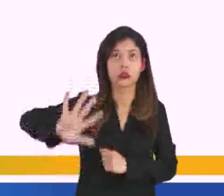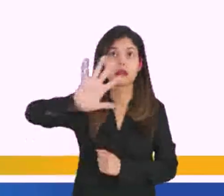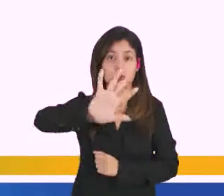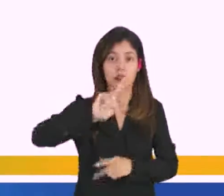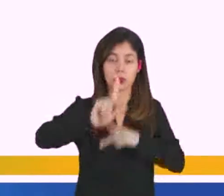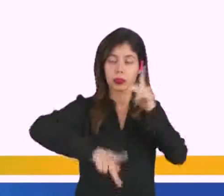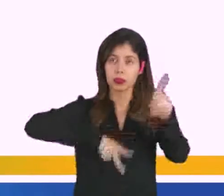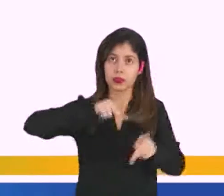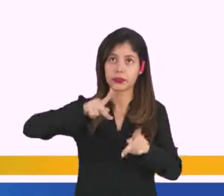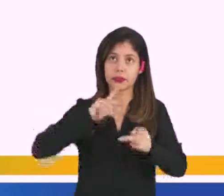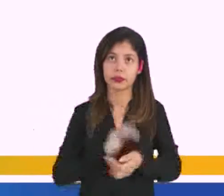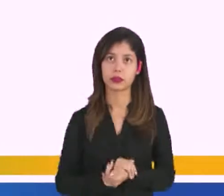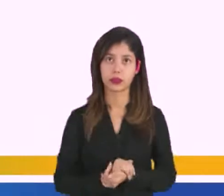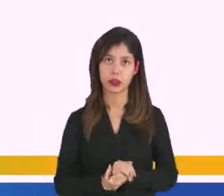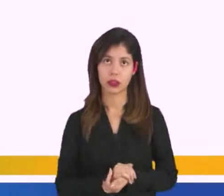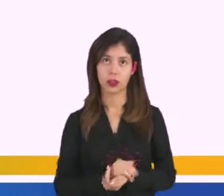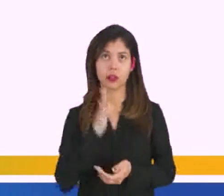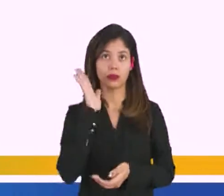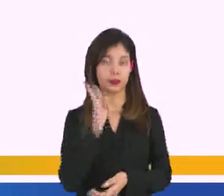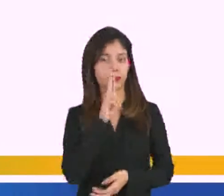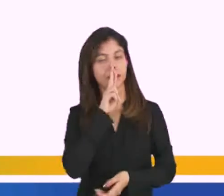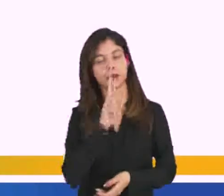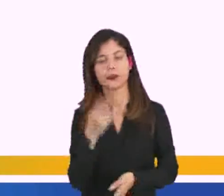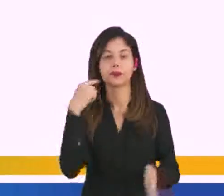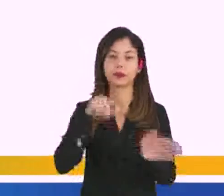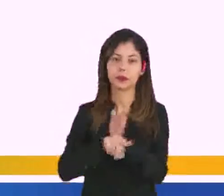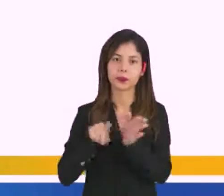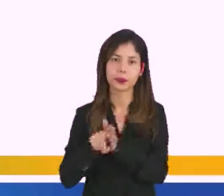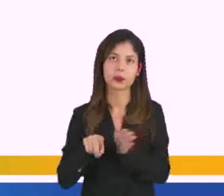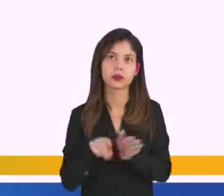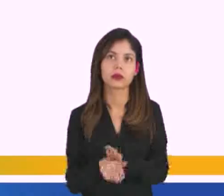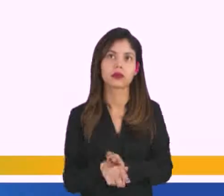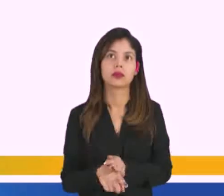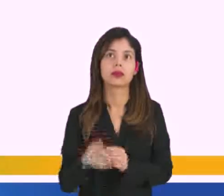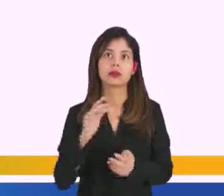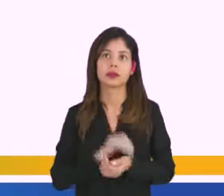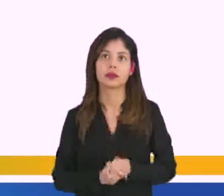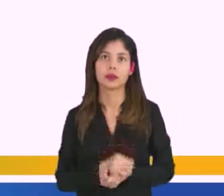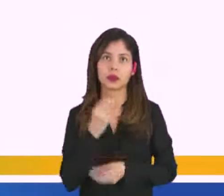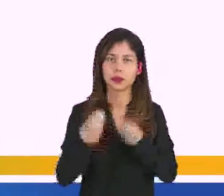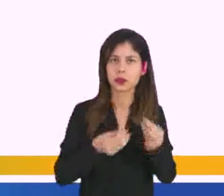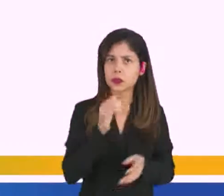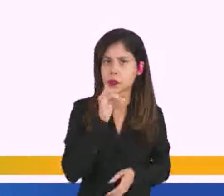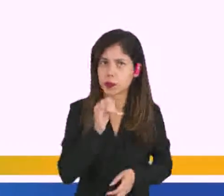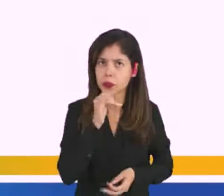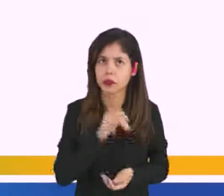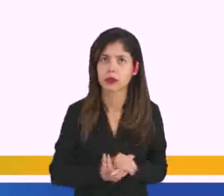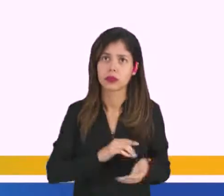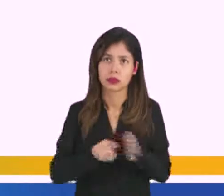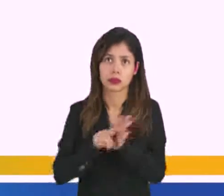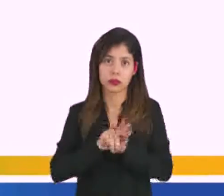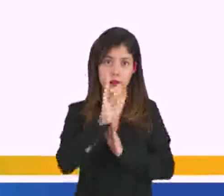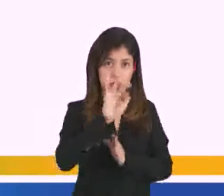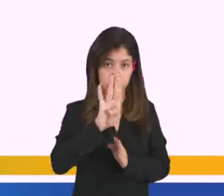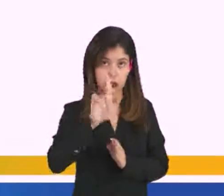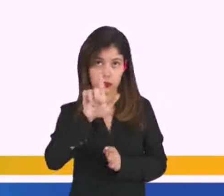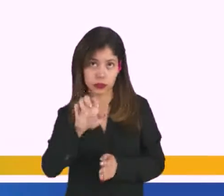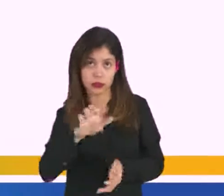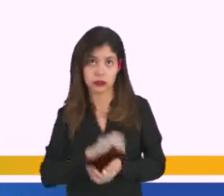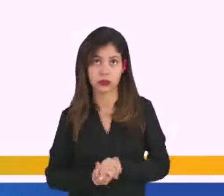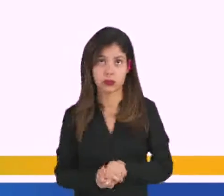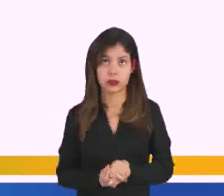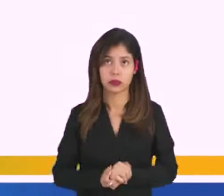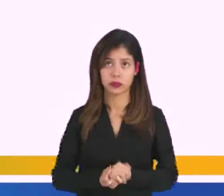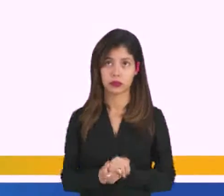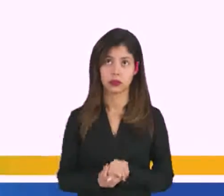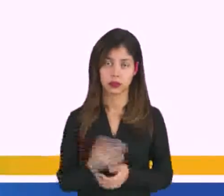uma população, Que estão aptos a responder os questionamentos de tal pesquisa, como, por exemplo, uma pesquisa realizada pelo IBGE,